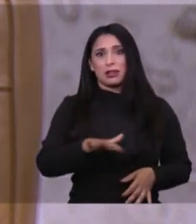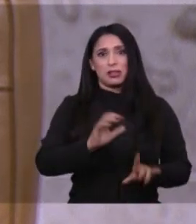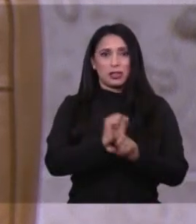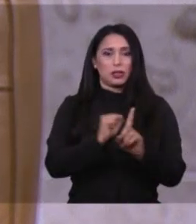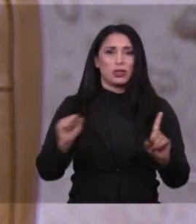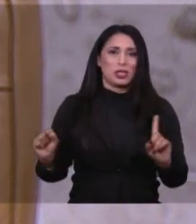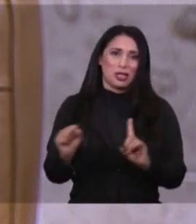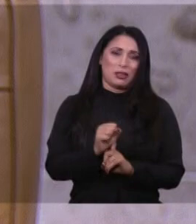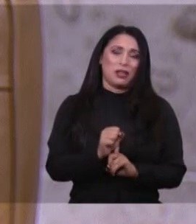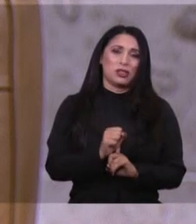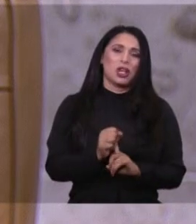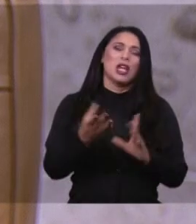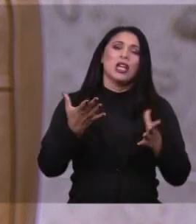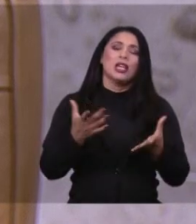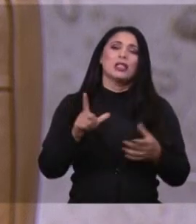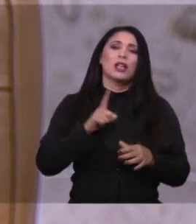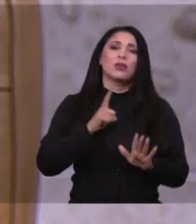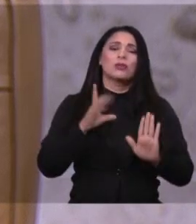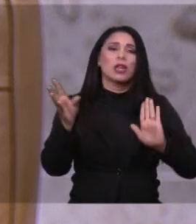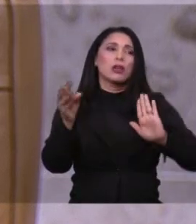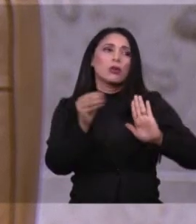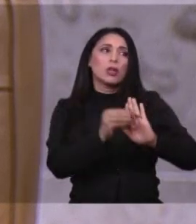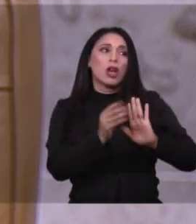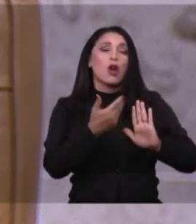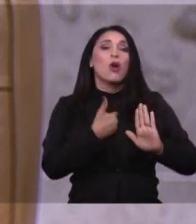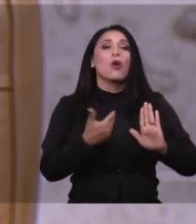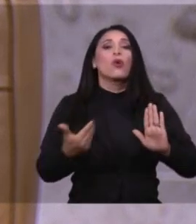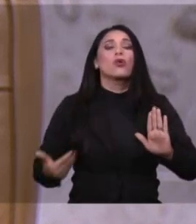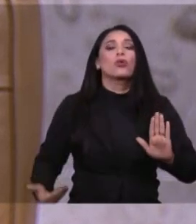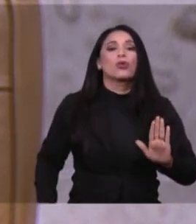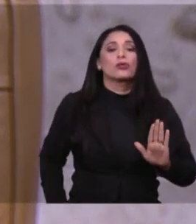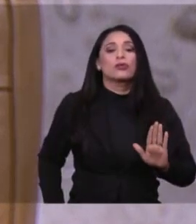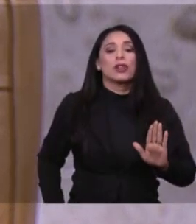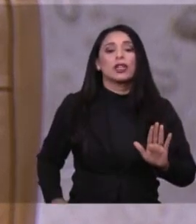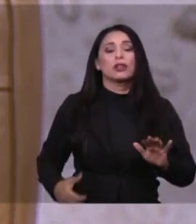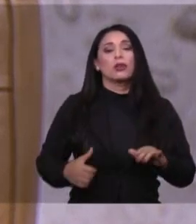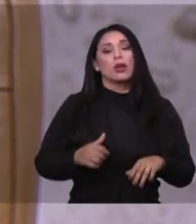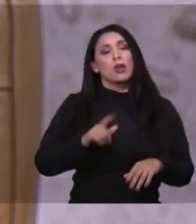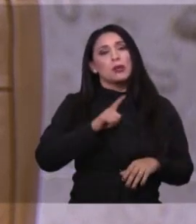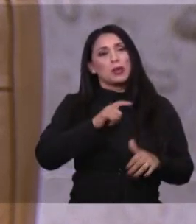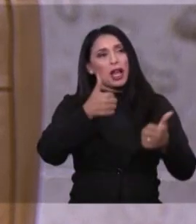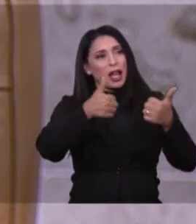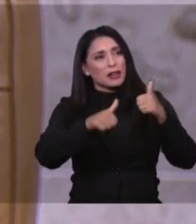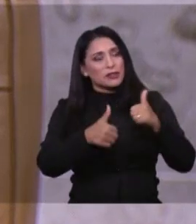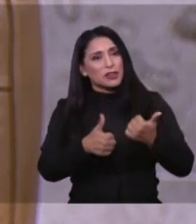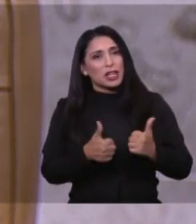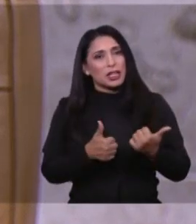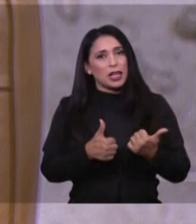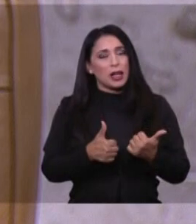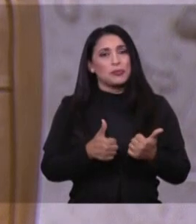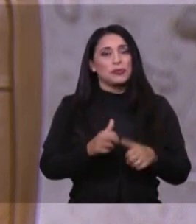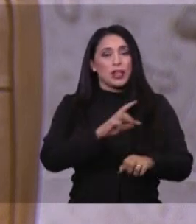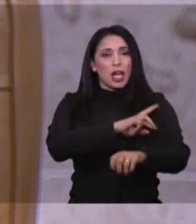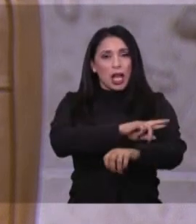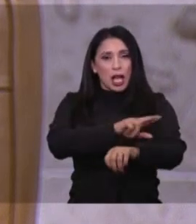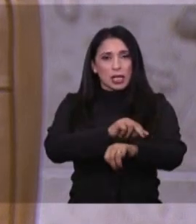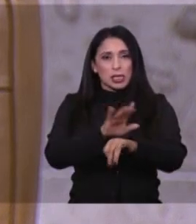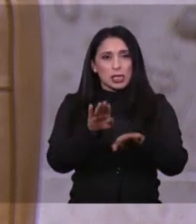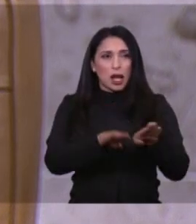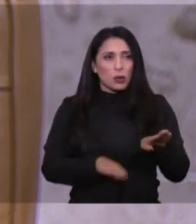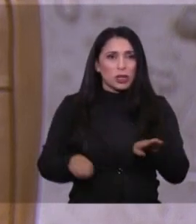Nesse cenário, a implementação por parte do governo de medidas que promovam a igualdade racial é um